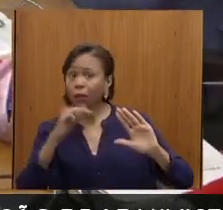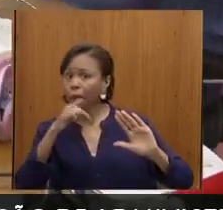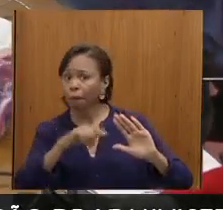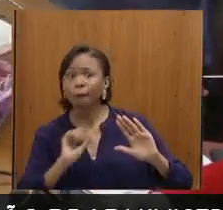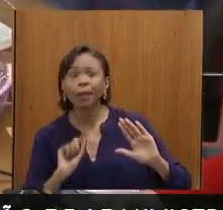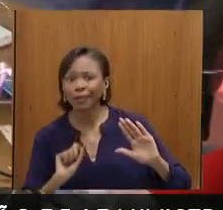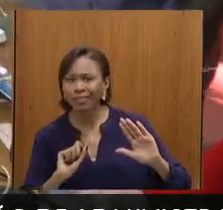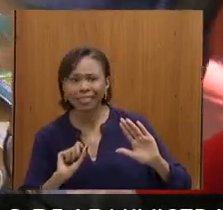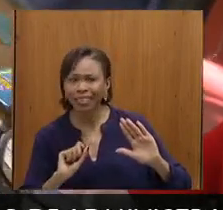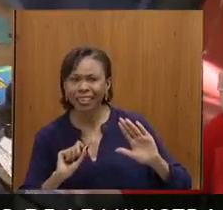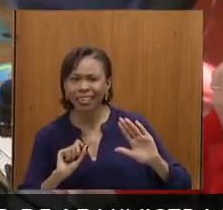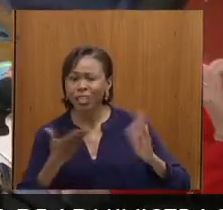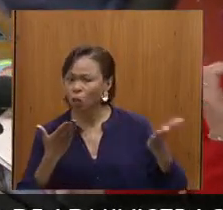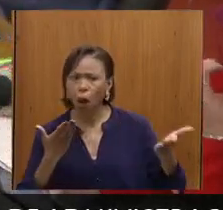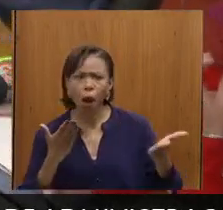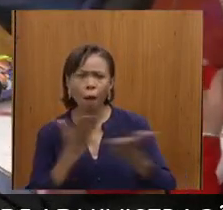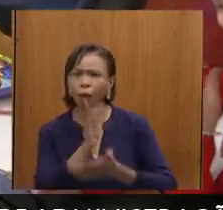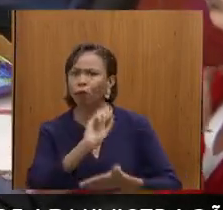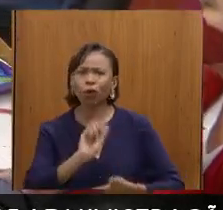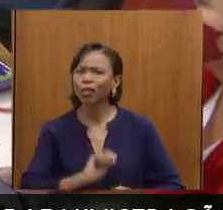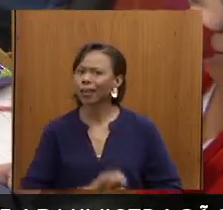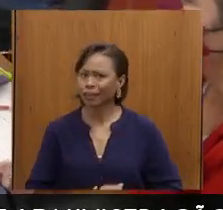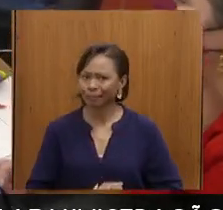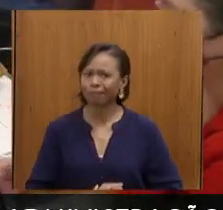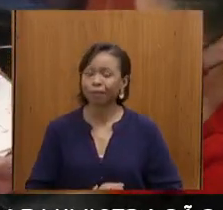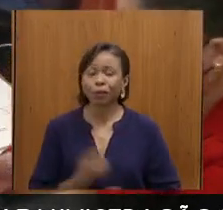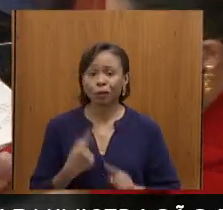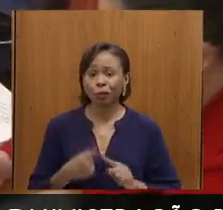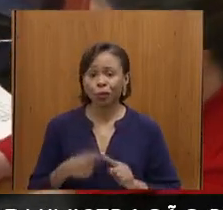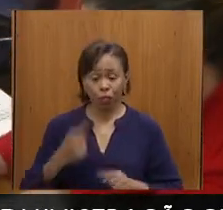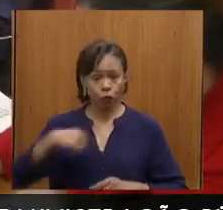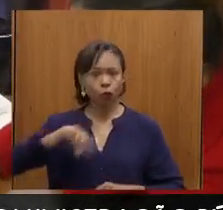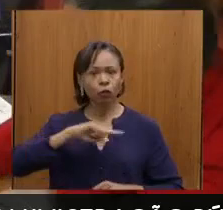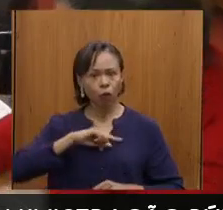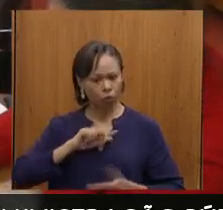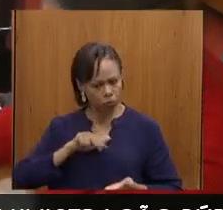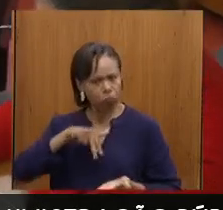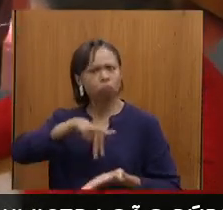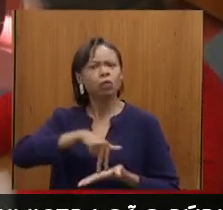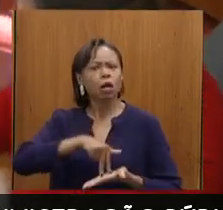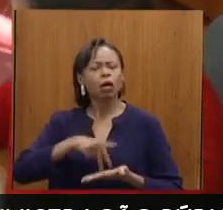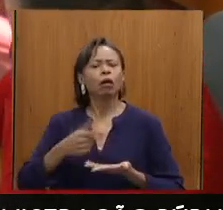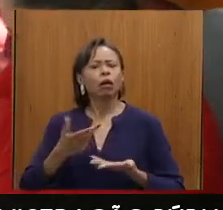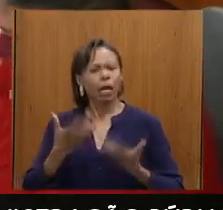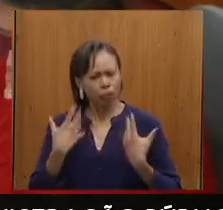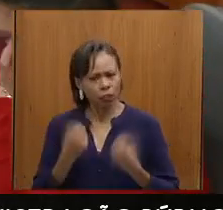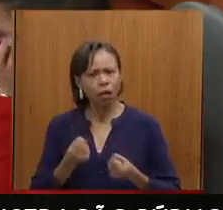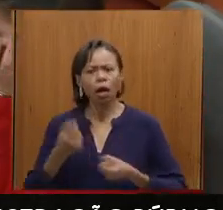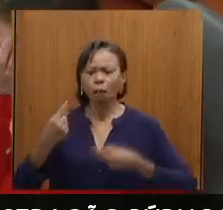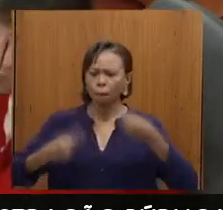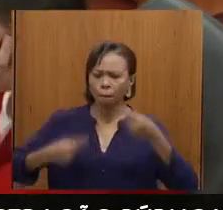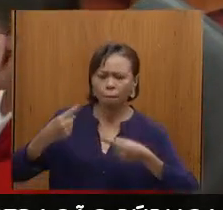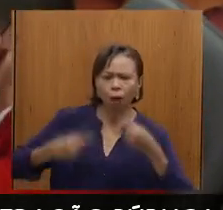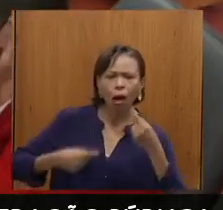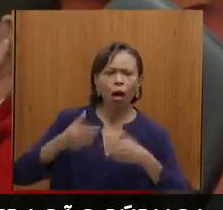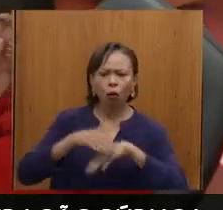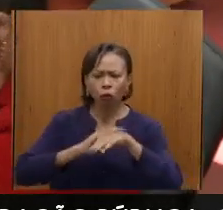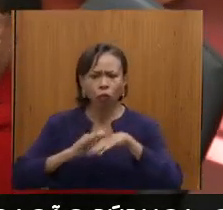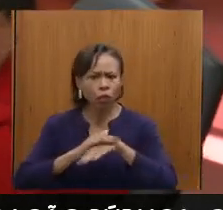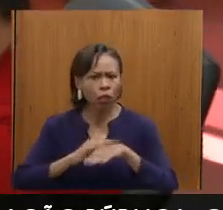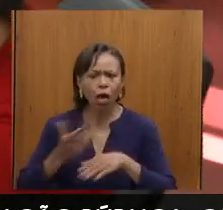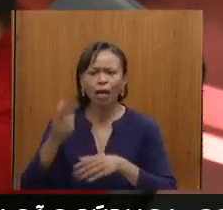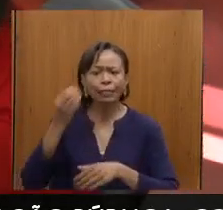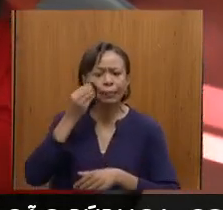não foi mais realista que o rei. Agora, a nossa disposição para o diálogo, para buscar caminhos, isso sempre,